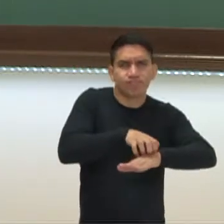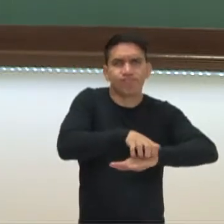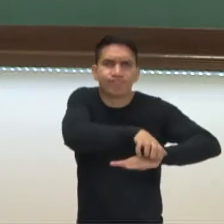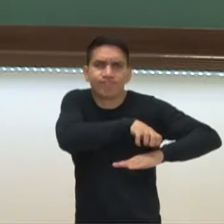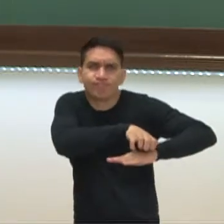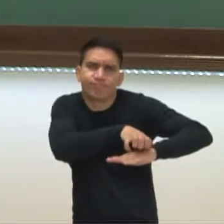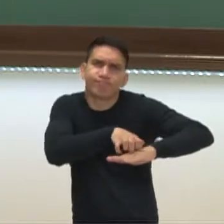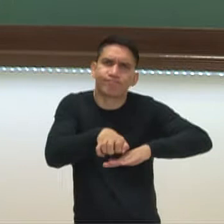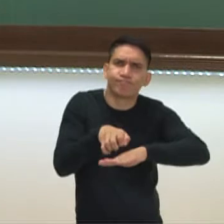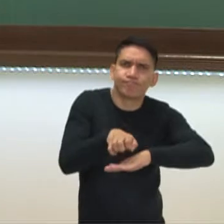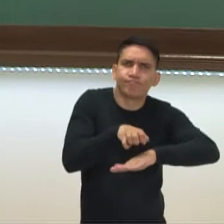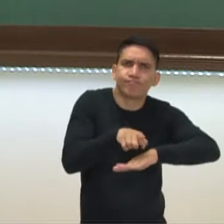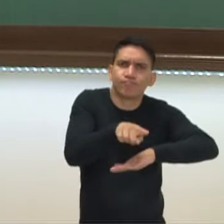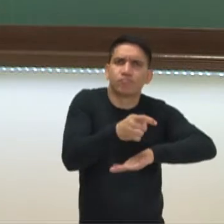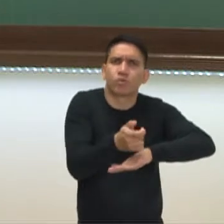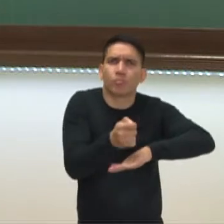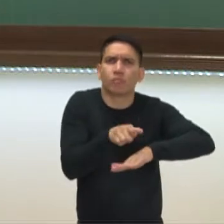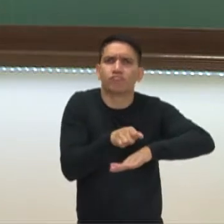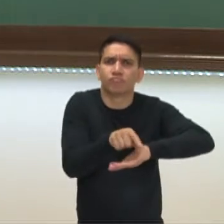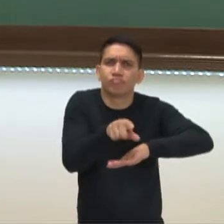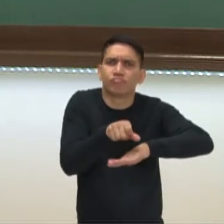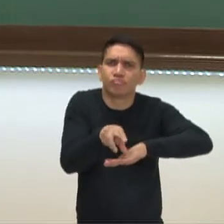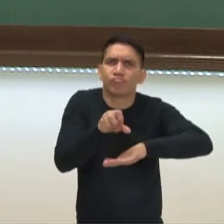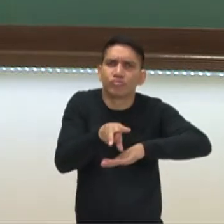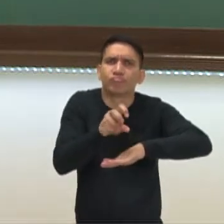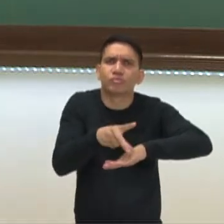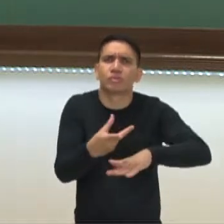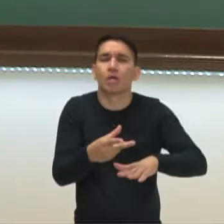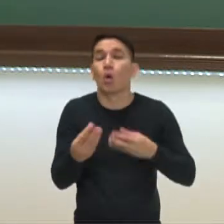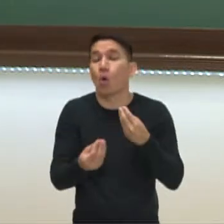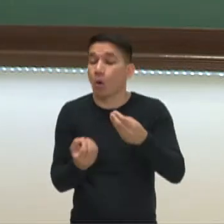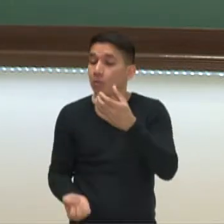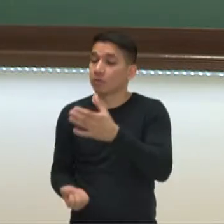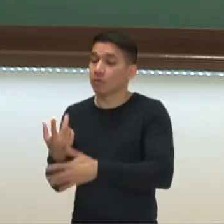que eu construo uma resistência com certo valor, tá?